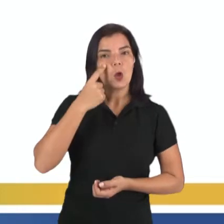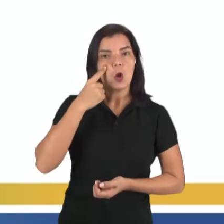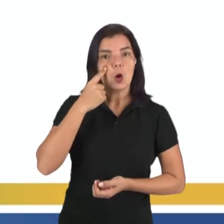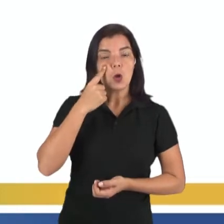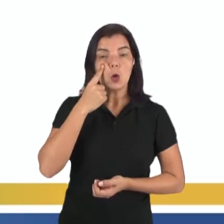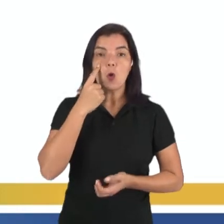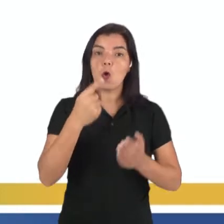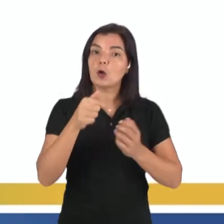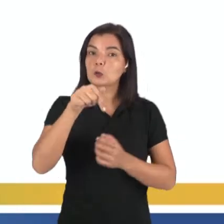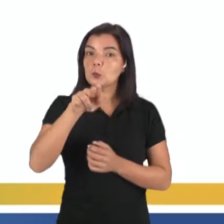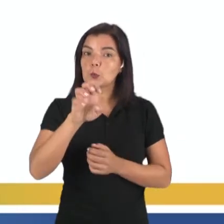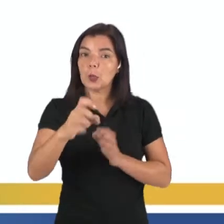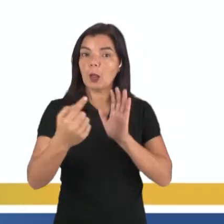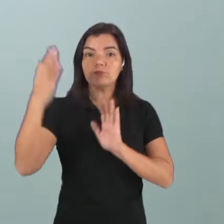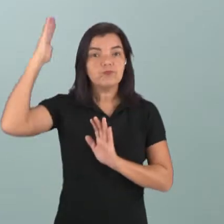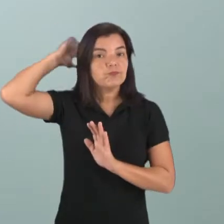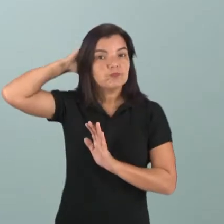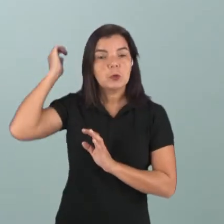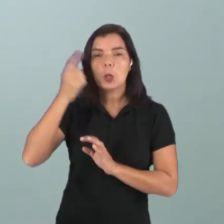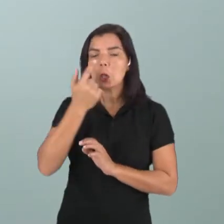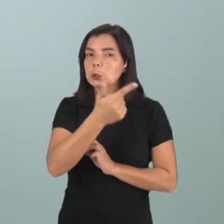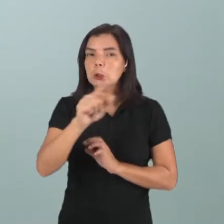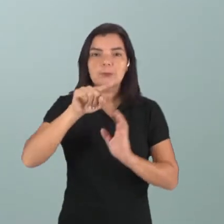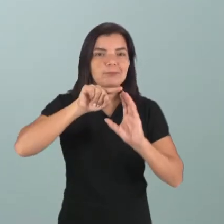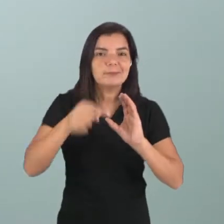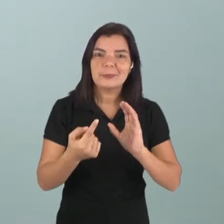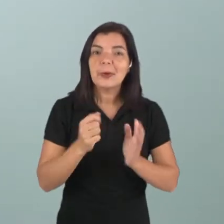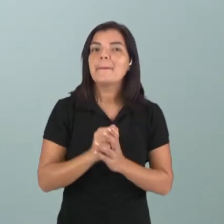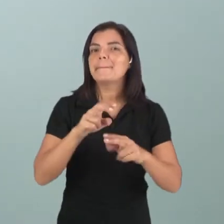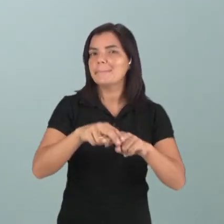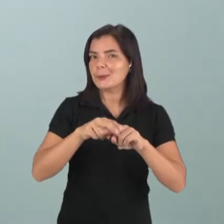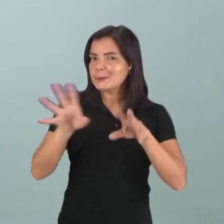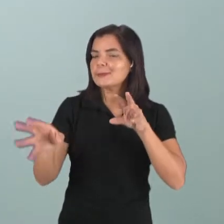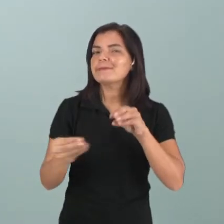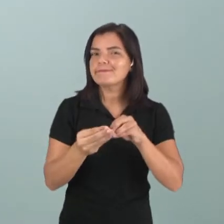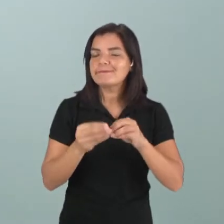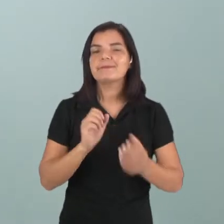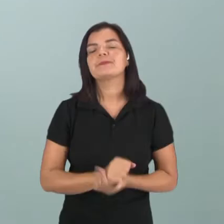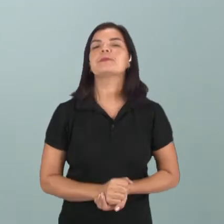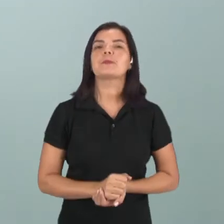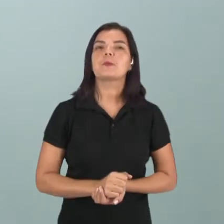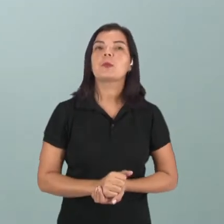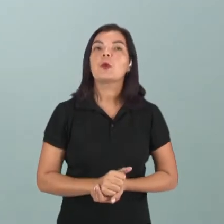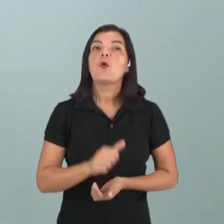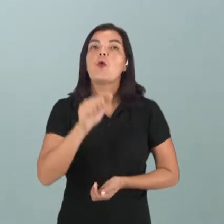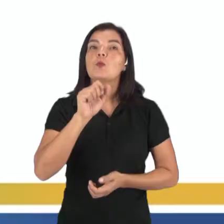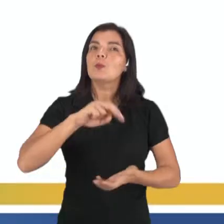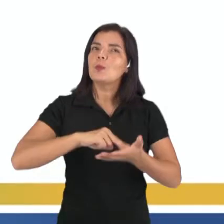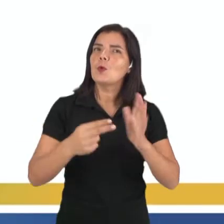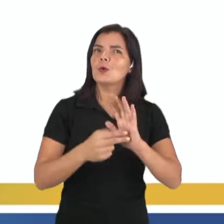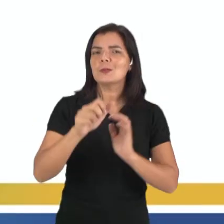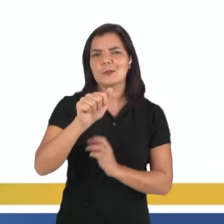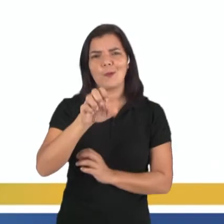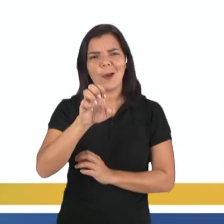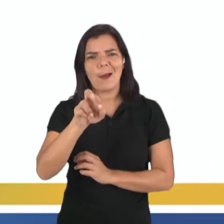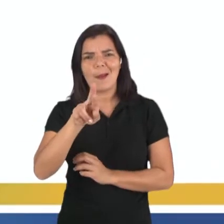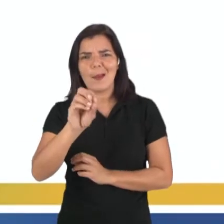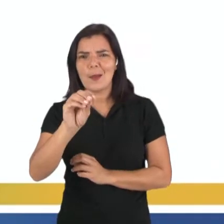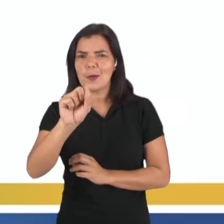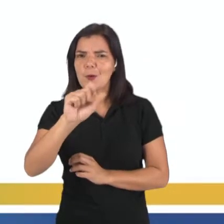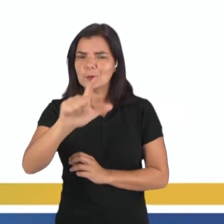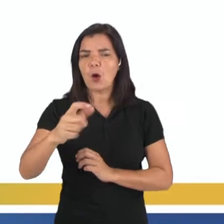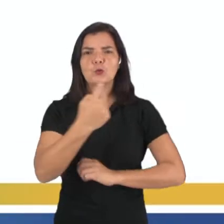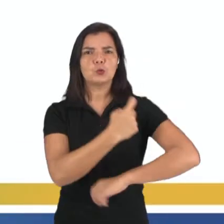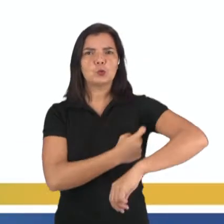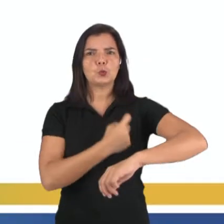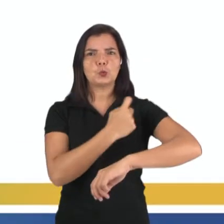para trás do que, observo que não há vírgula, por isso é restritivo. O aerosol. Poxa, se eu estou numa oração